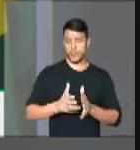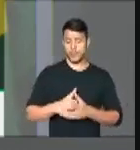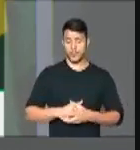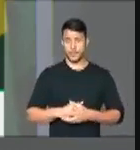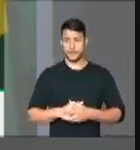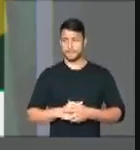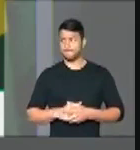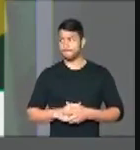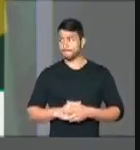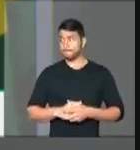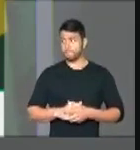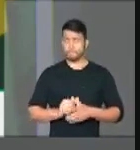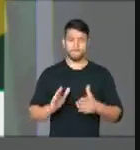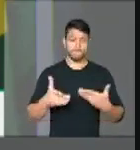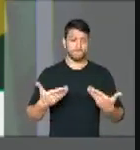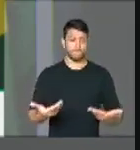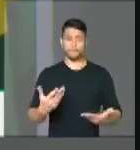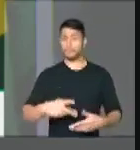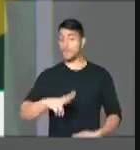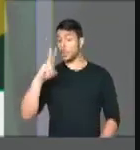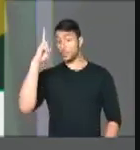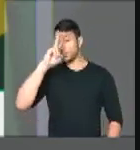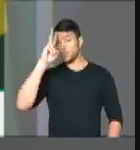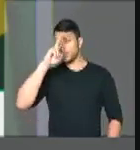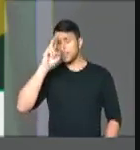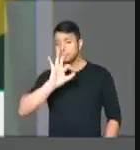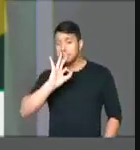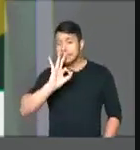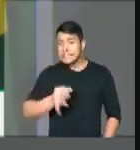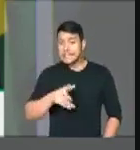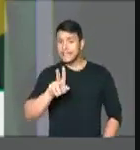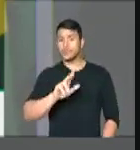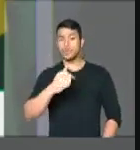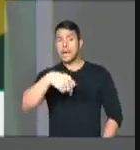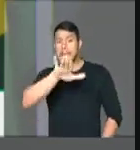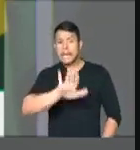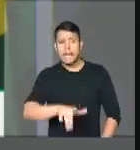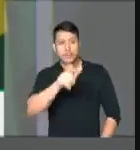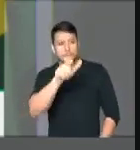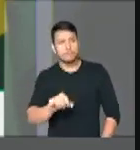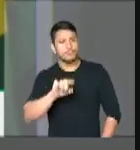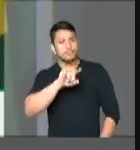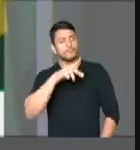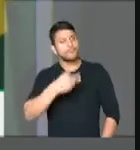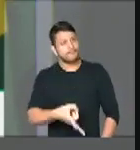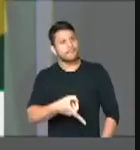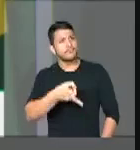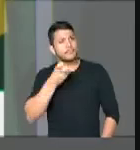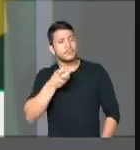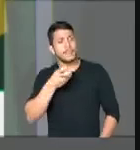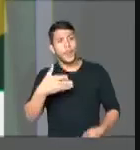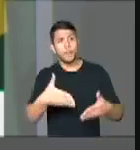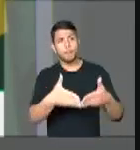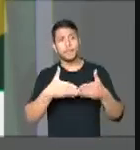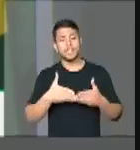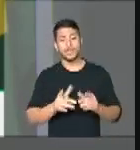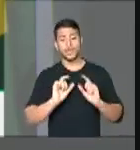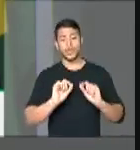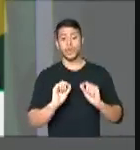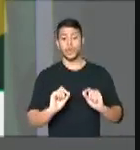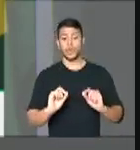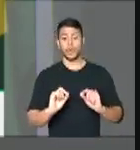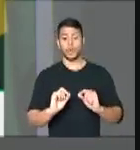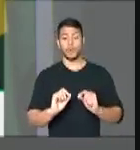eleitoral, e sem lembrar quem era você ali no calor do momento, eu lembro bem, eu me recordo que eu te pedi